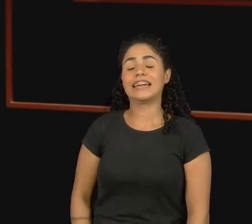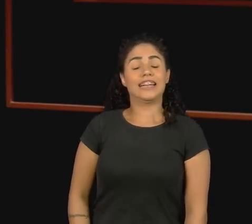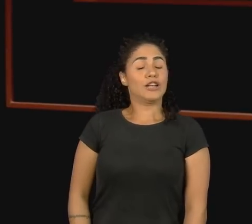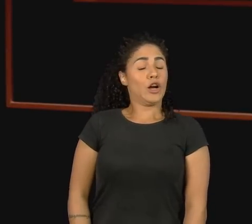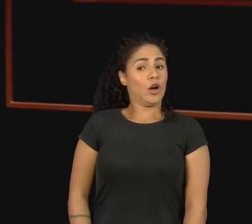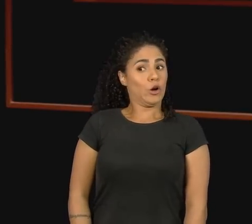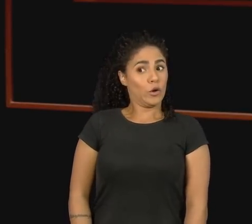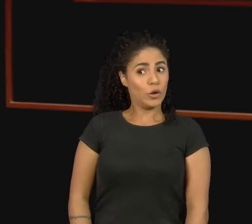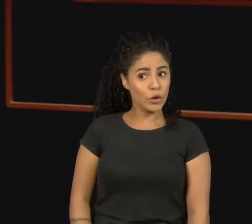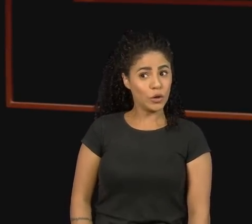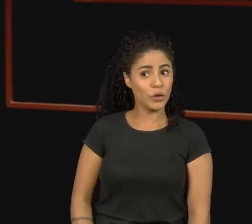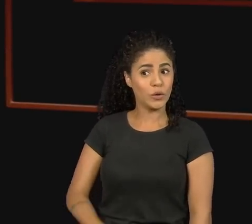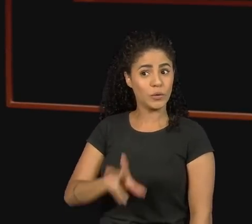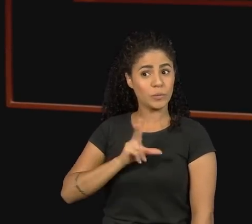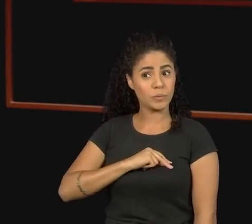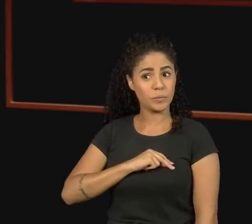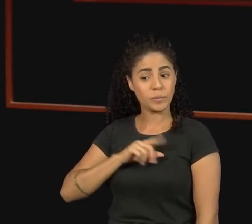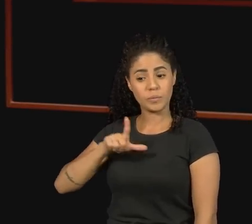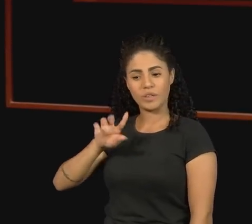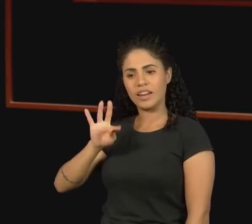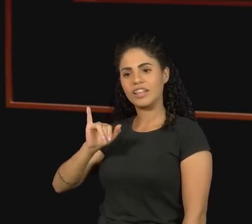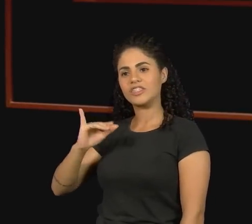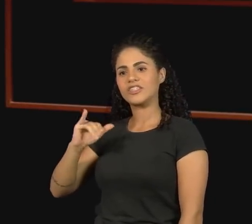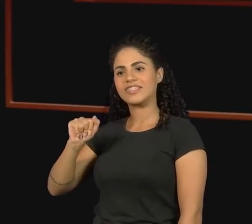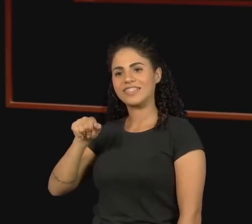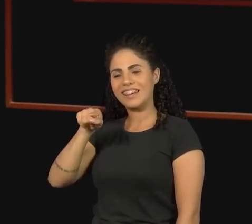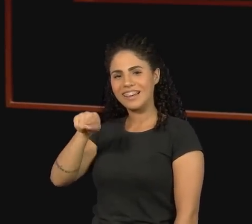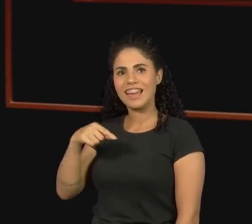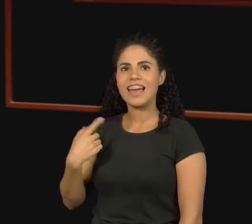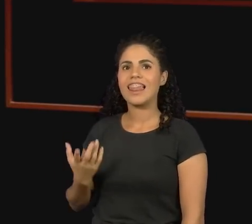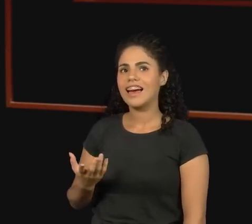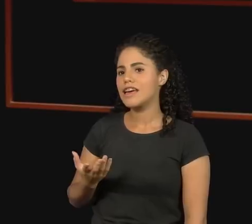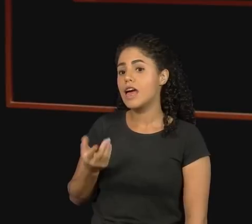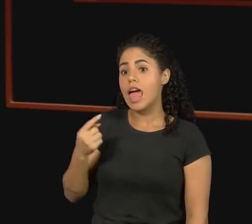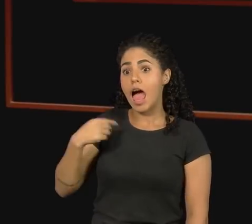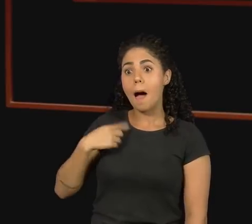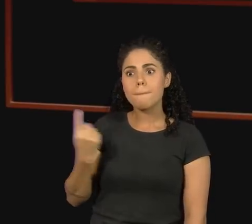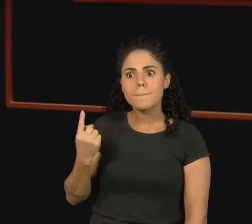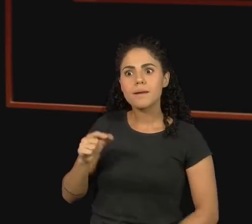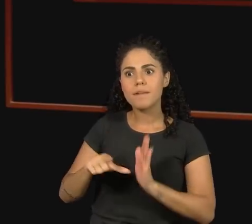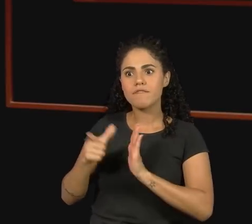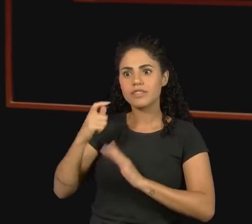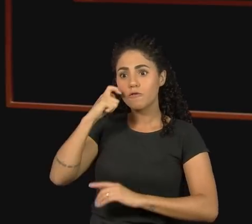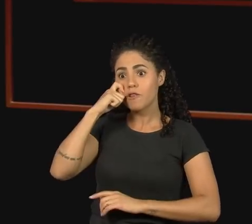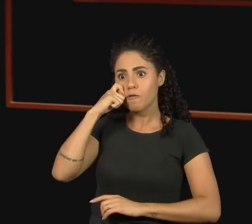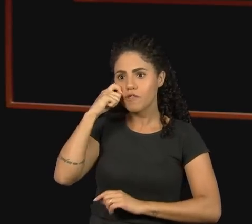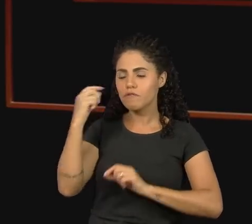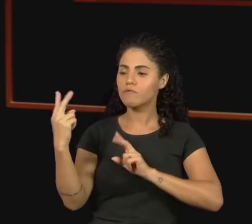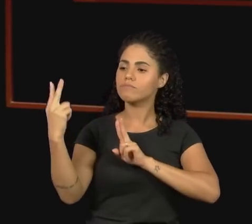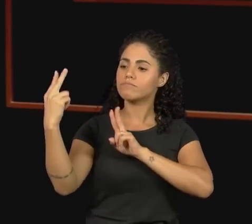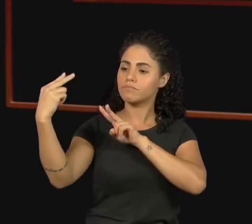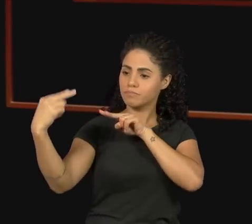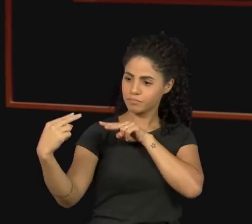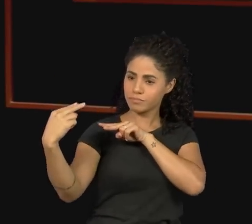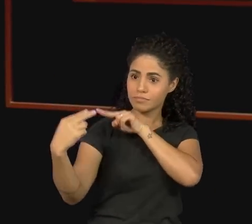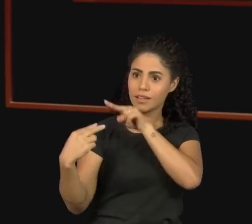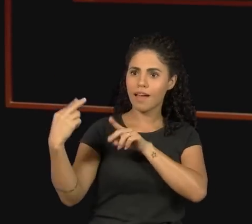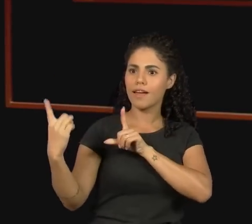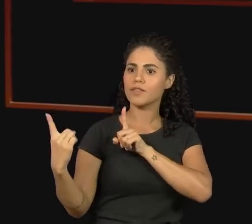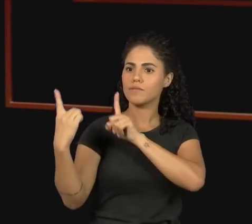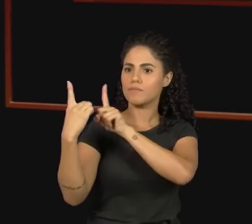Gente, né? Letícia tem Primeira vez que eu vi essa menina ao vivo, sem ser num